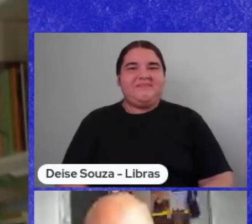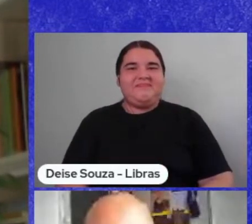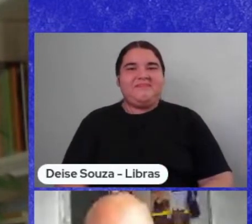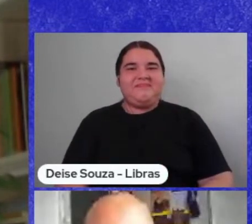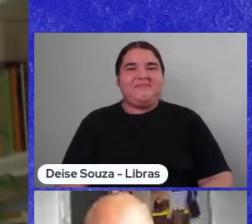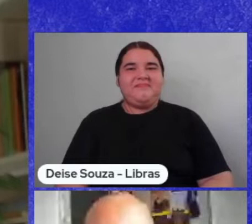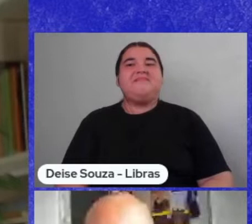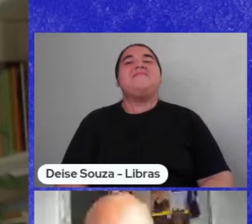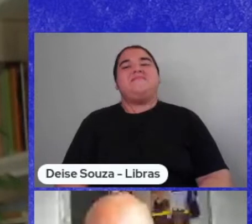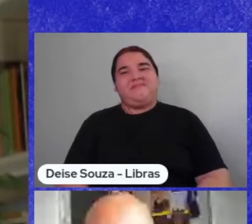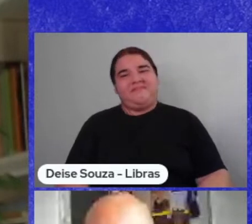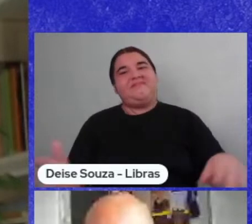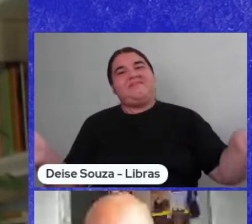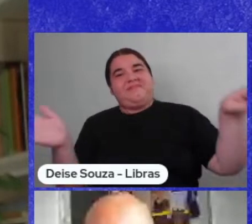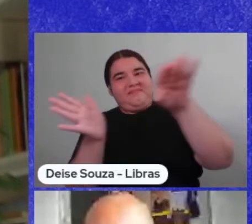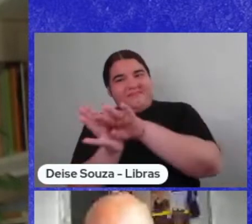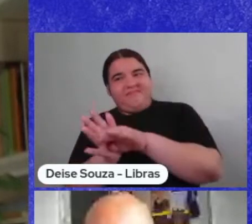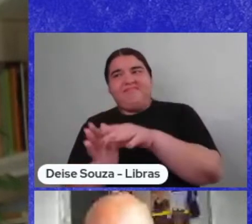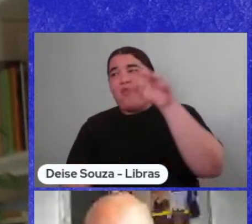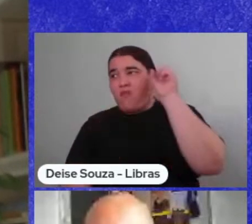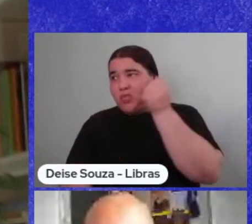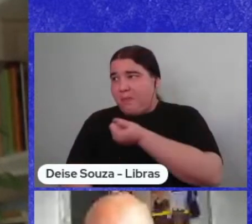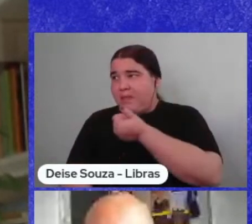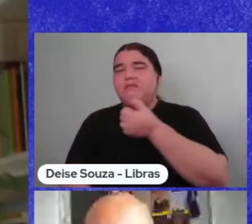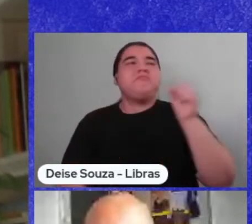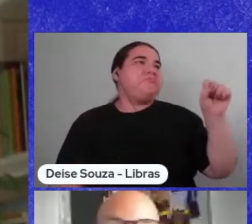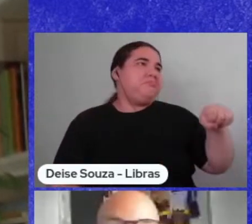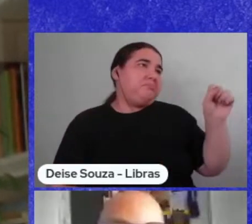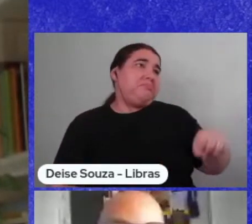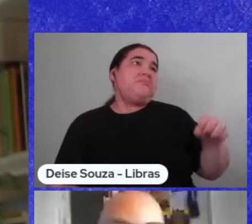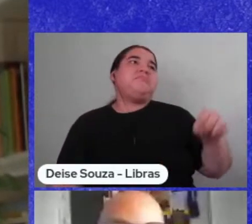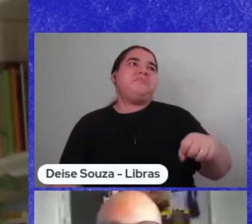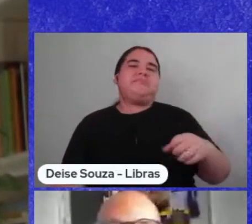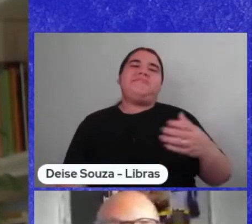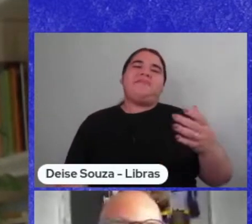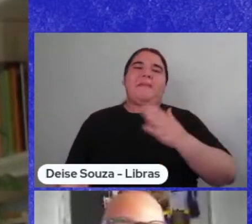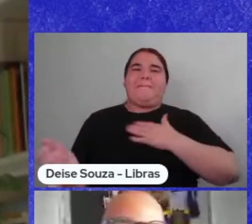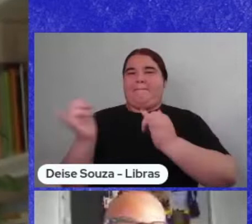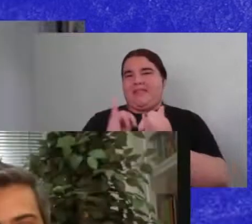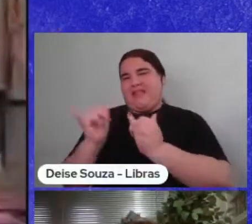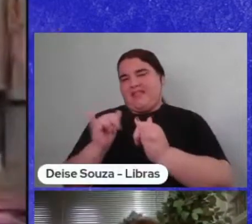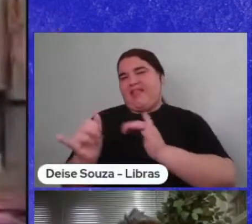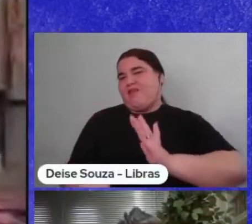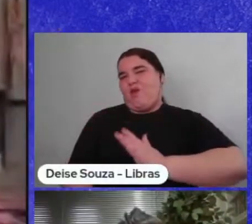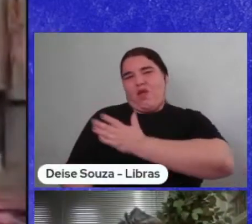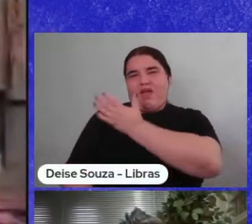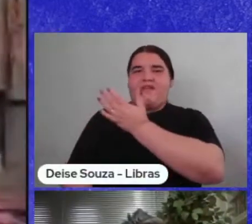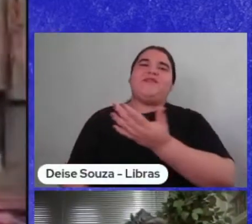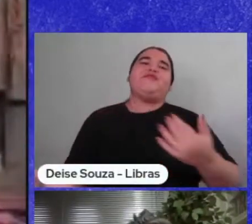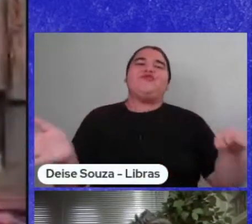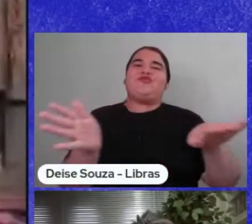Agora cheguei, só que tá me ouvindo? Sim. É porque eu acho que minha conexão tá uol, mas enfim, cheguei,